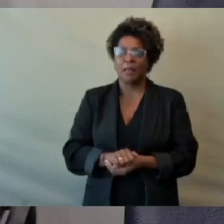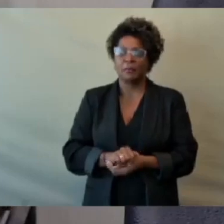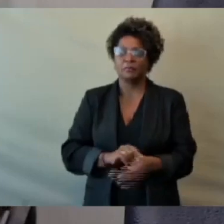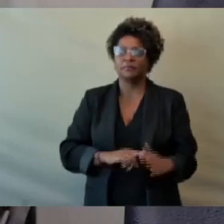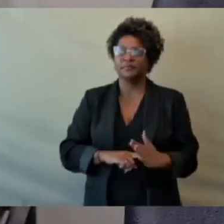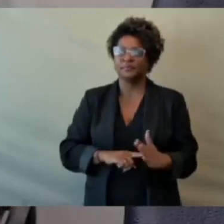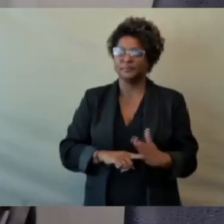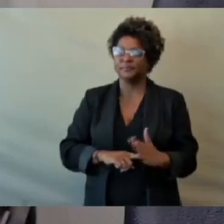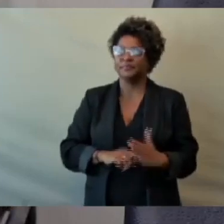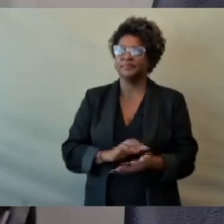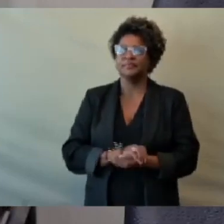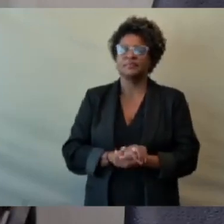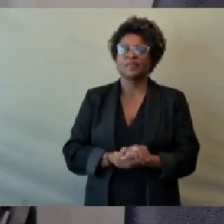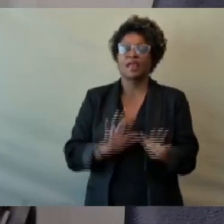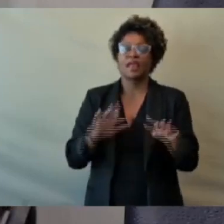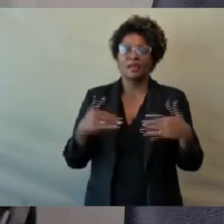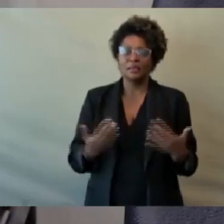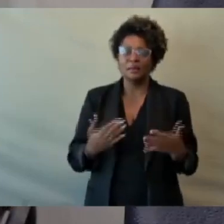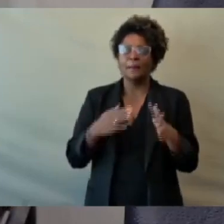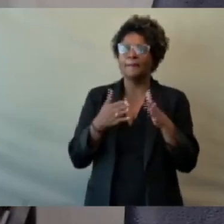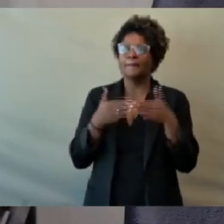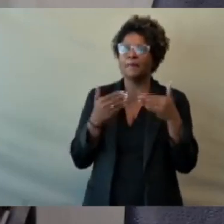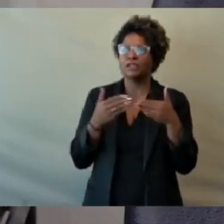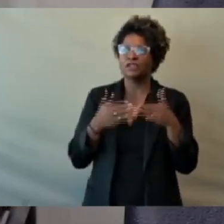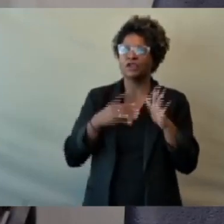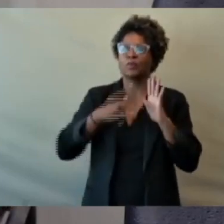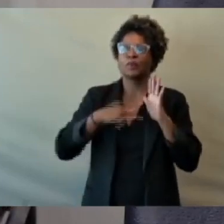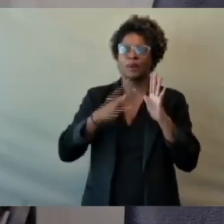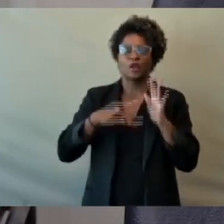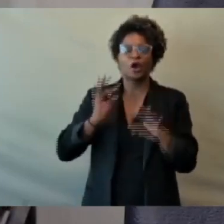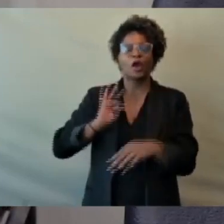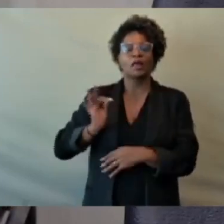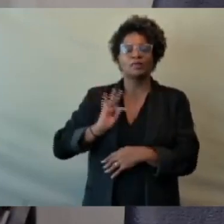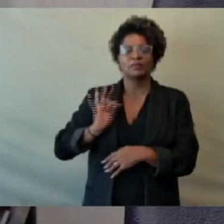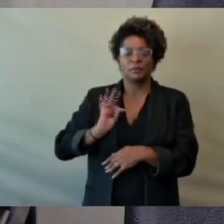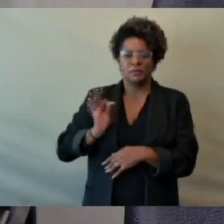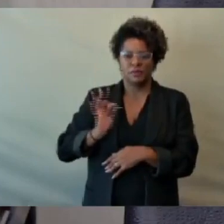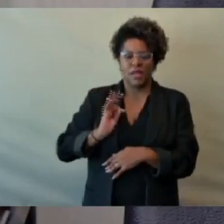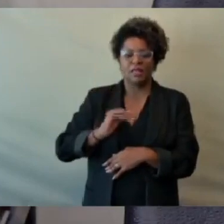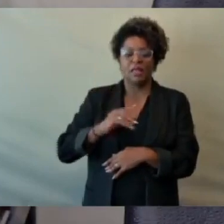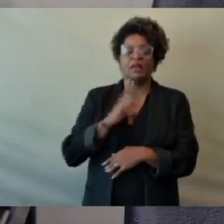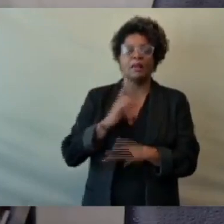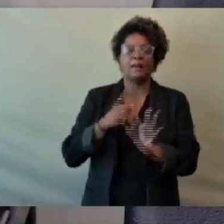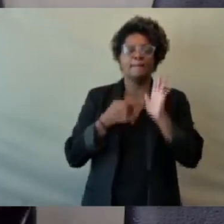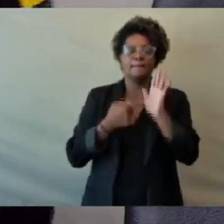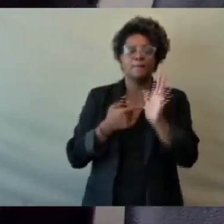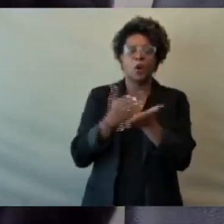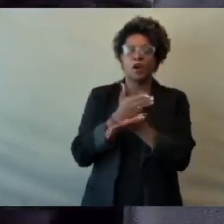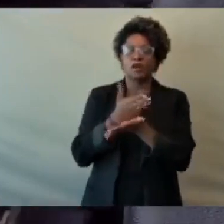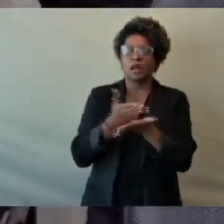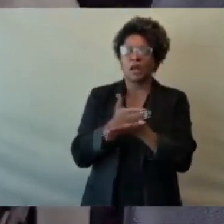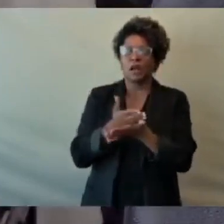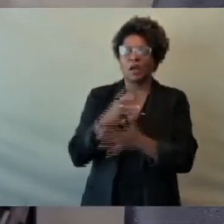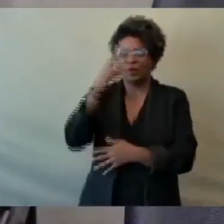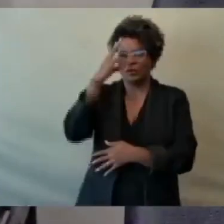e ela pauta alguns assuntos. O item 1, envelhecimento da população e dependência de cuidados.